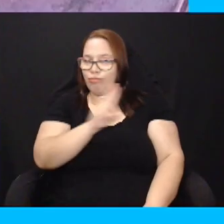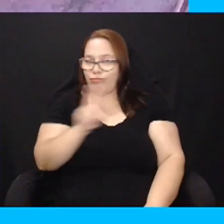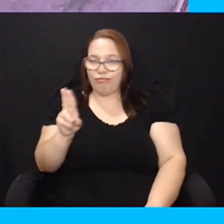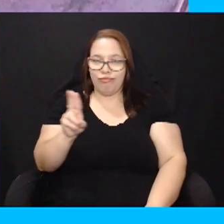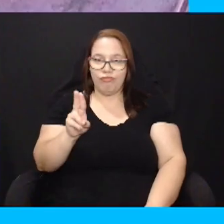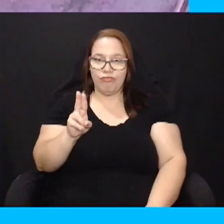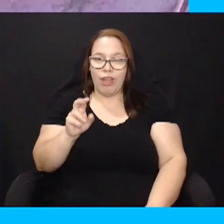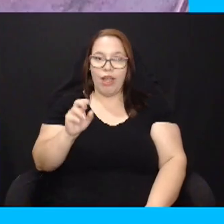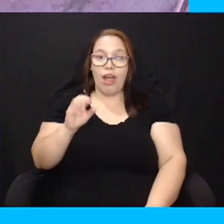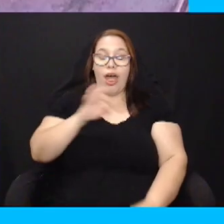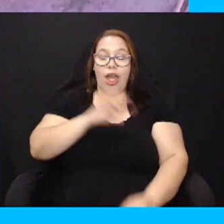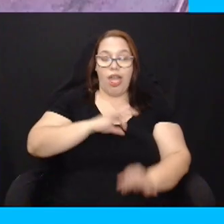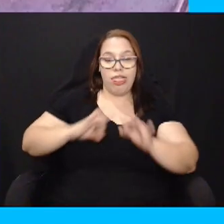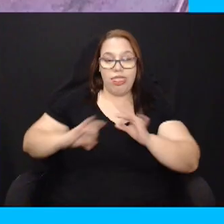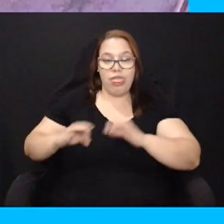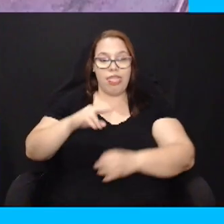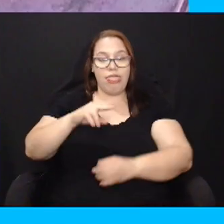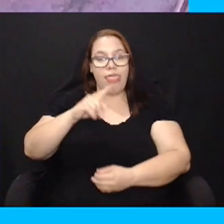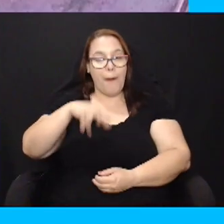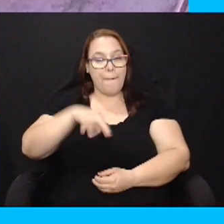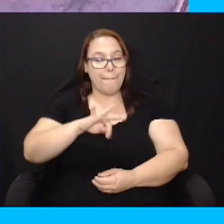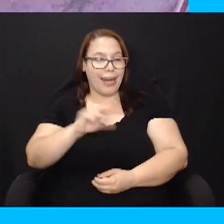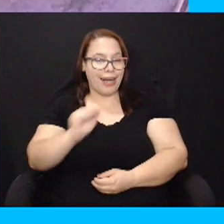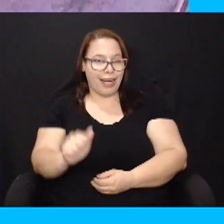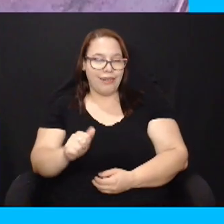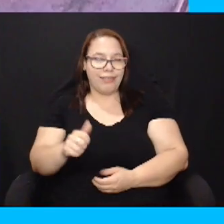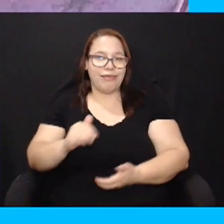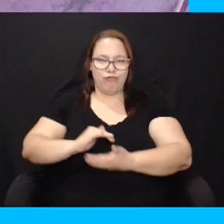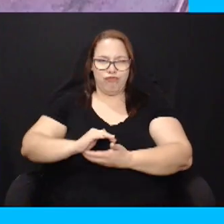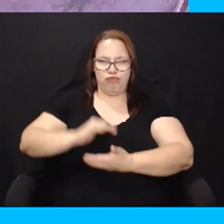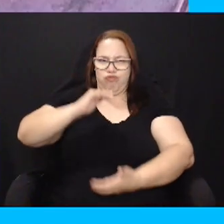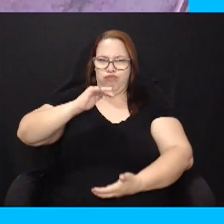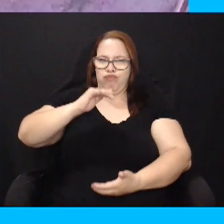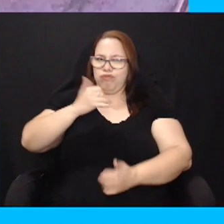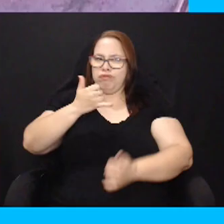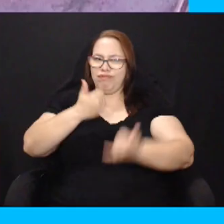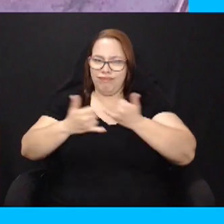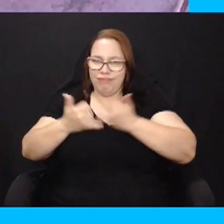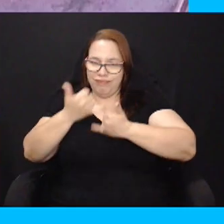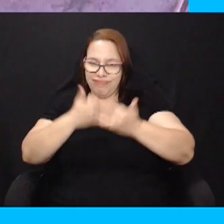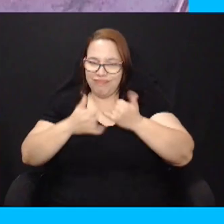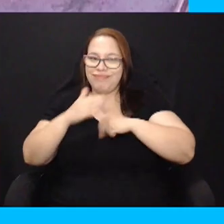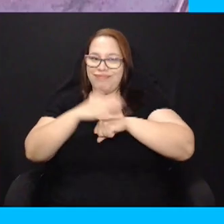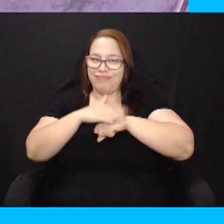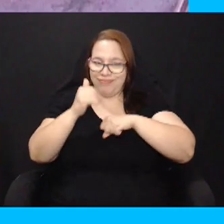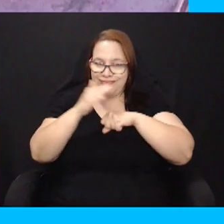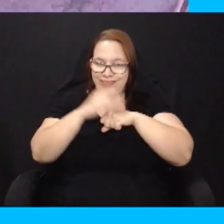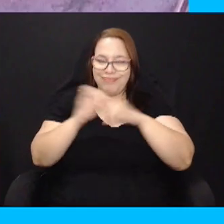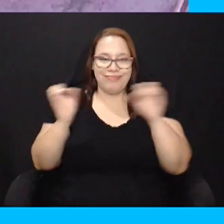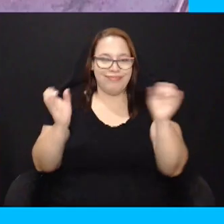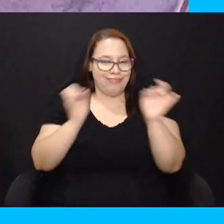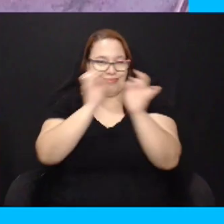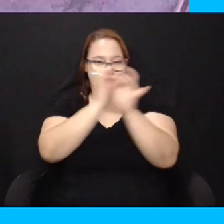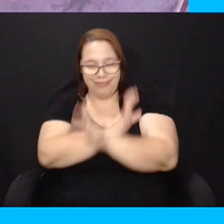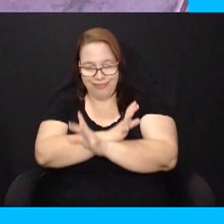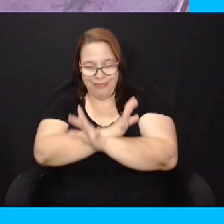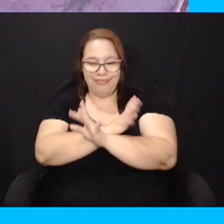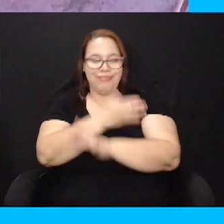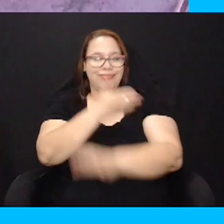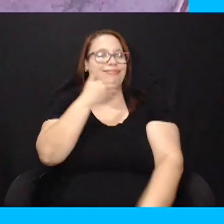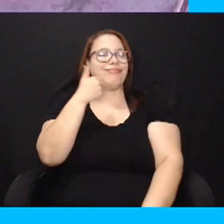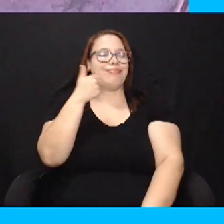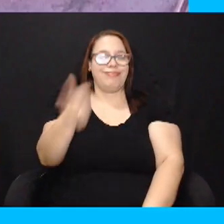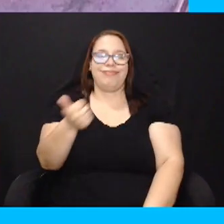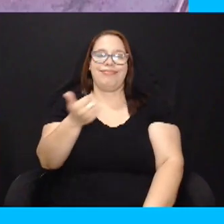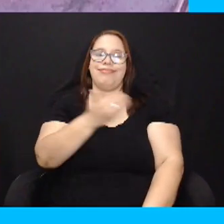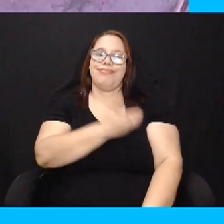é um grandalhão cheio de energia, brincalhão, dócil e pronto para ser o melhor amigo da sua